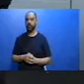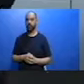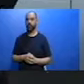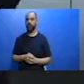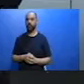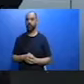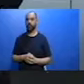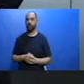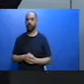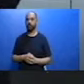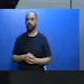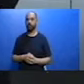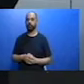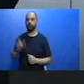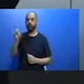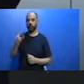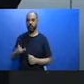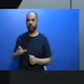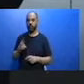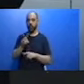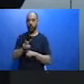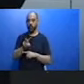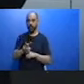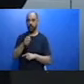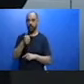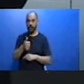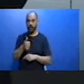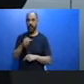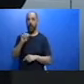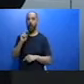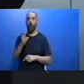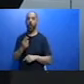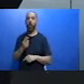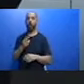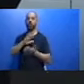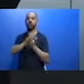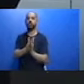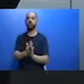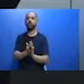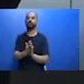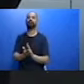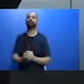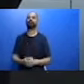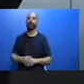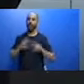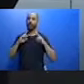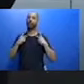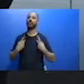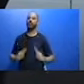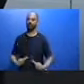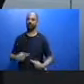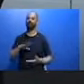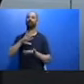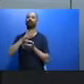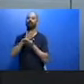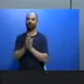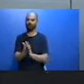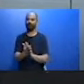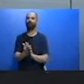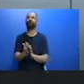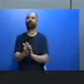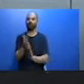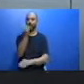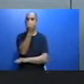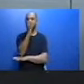bem e o ser humano está prejudicando o meio ambiente então tá mostrando